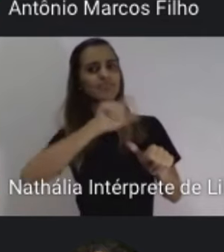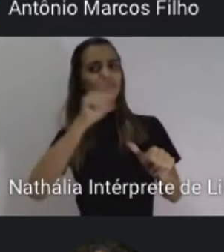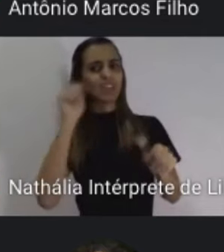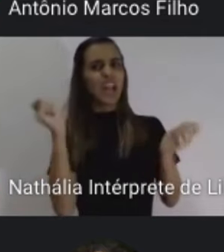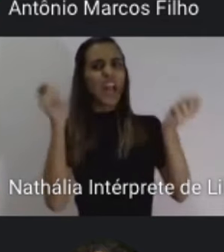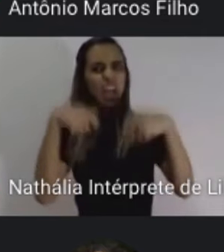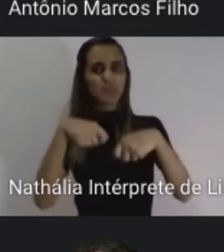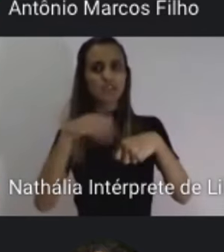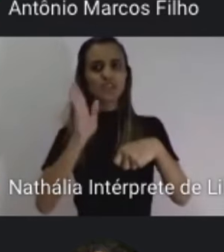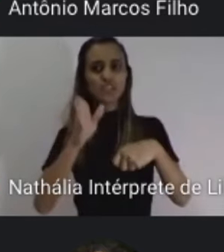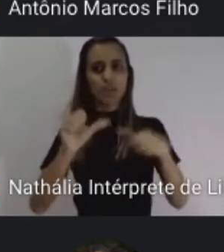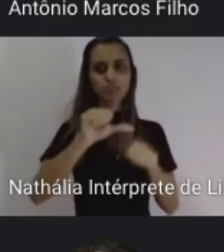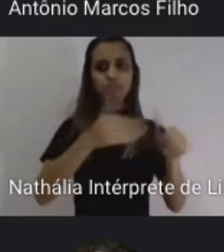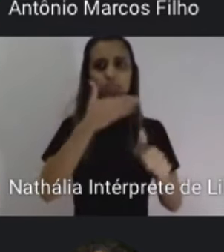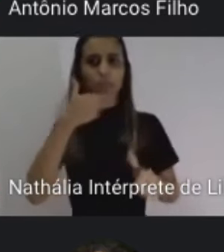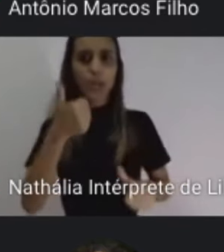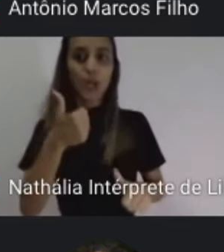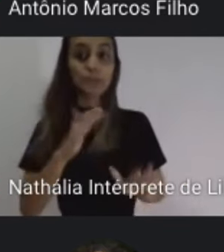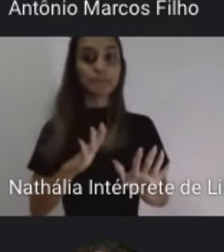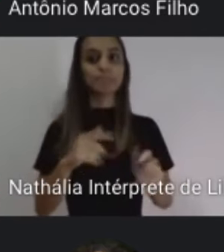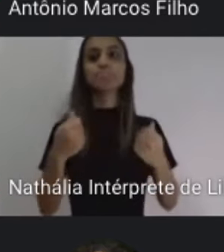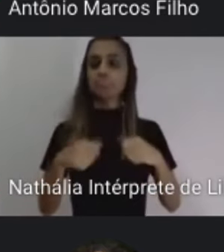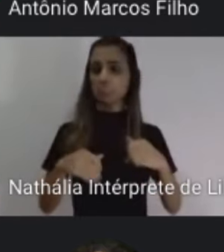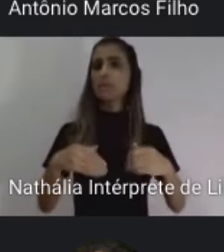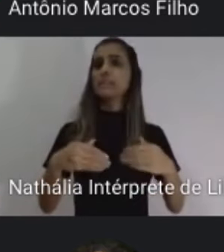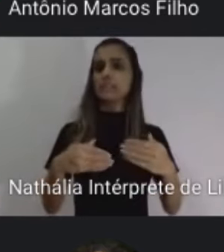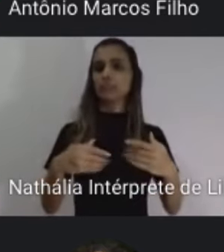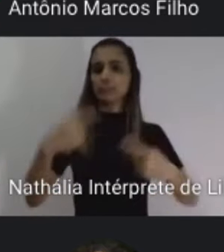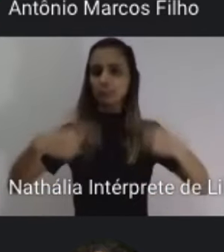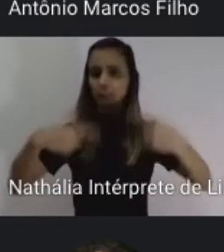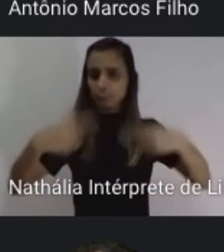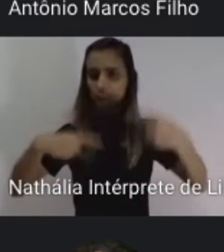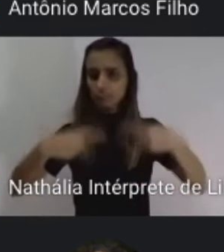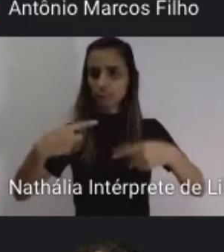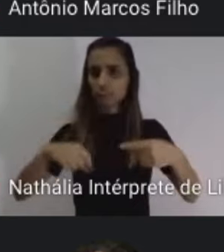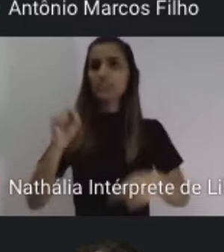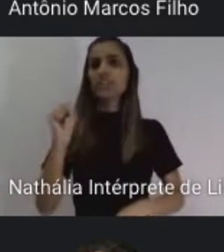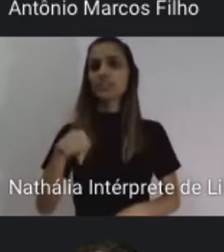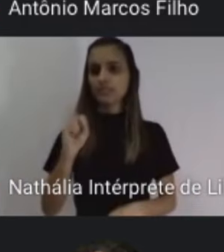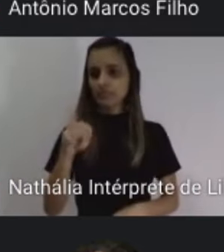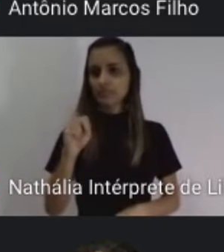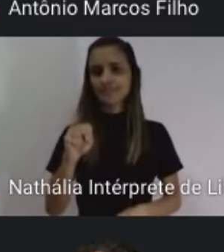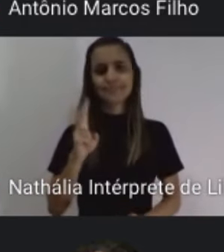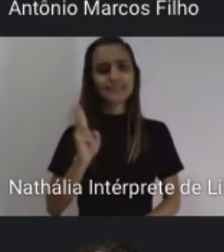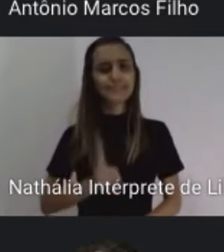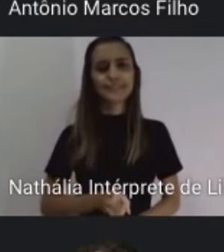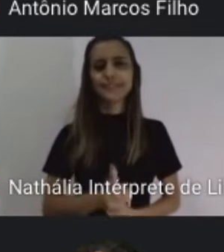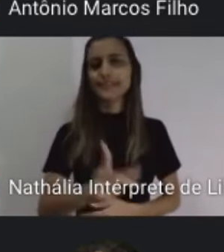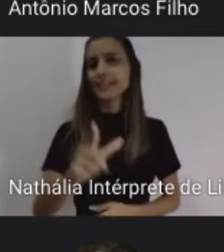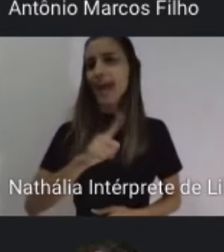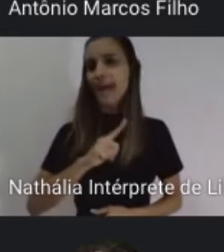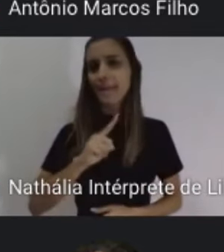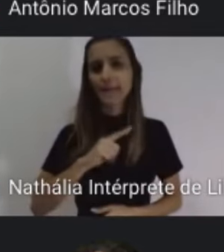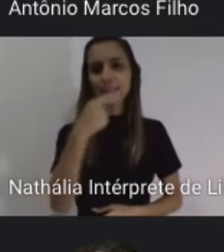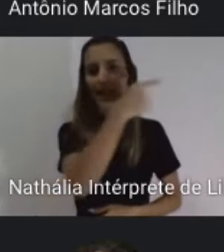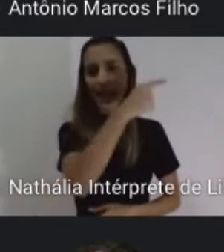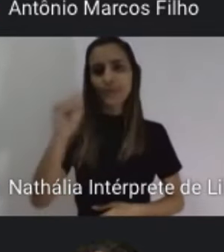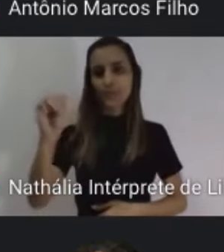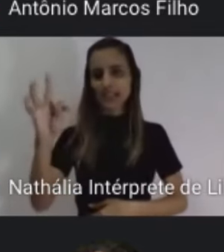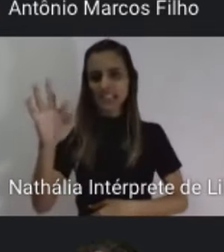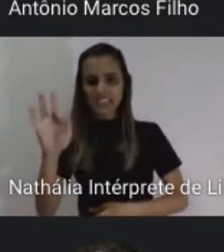um debate muito importante, e essa questão sempre vai à tona quando há debate parlamentar sobre a questão. Então, esse é um primeiro ponto.